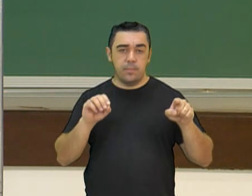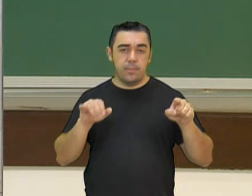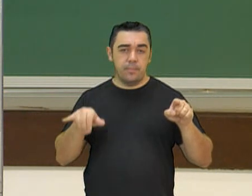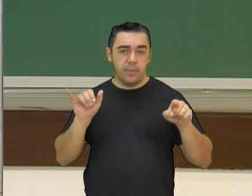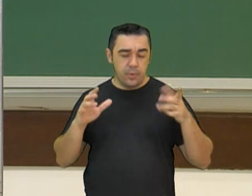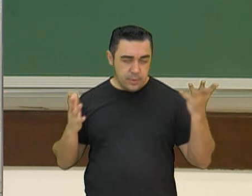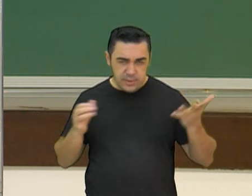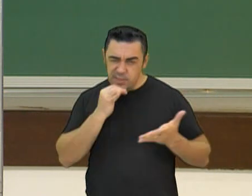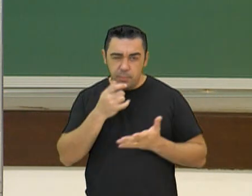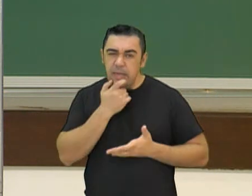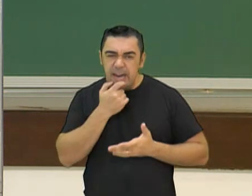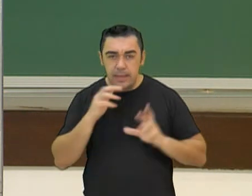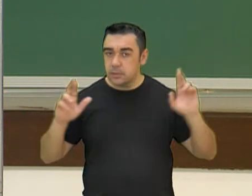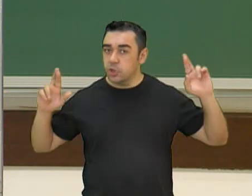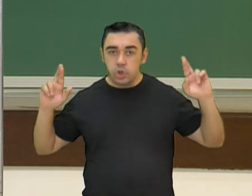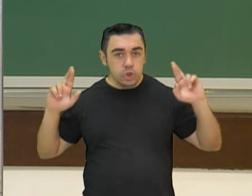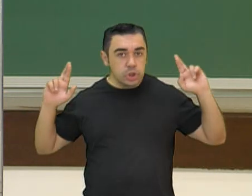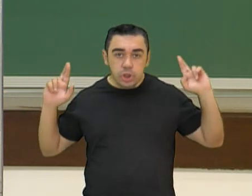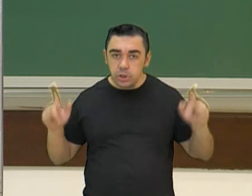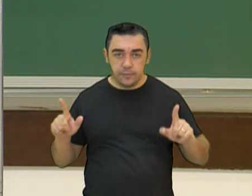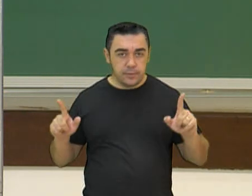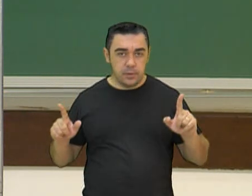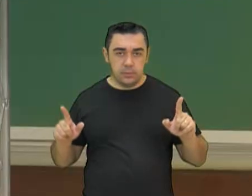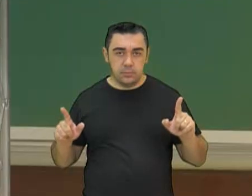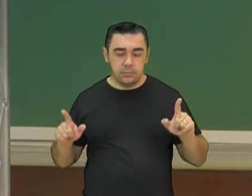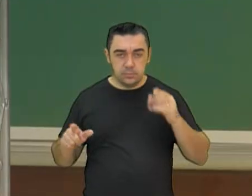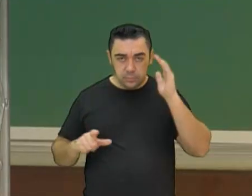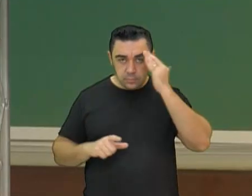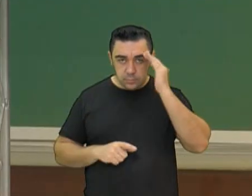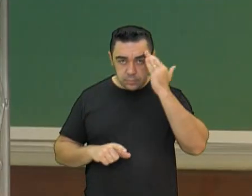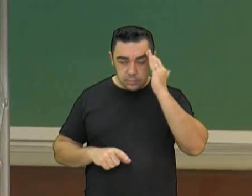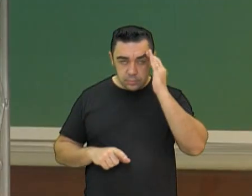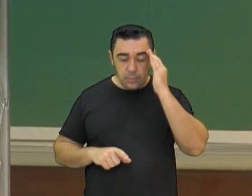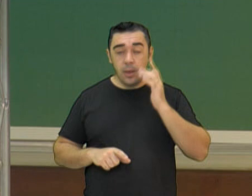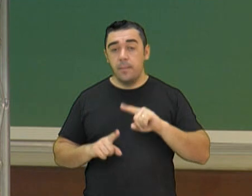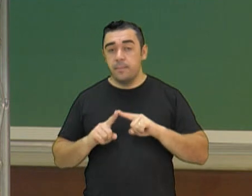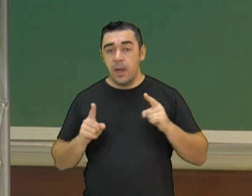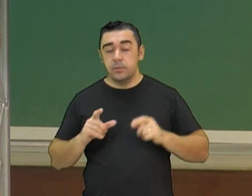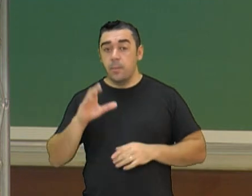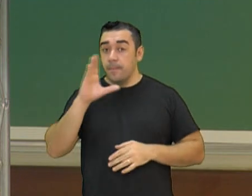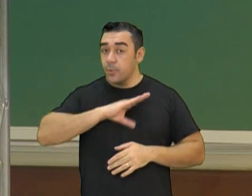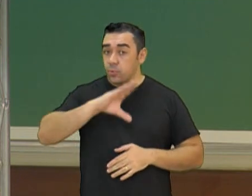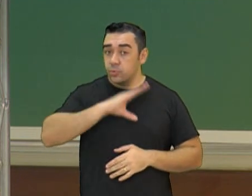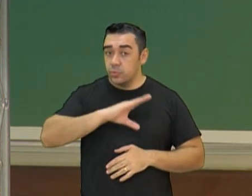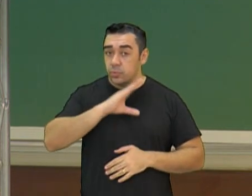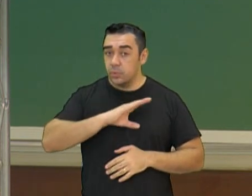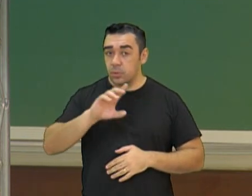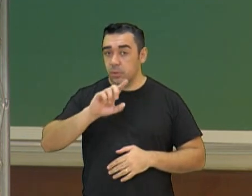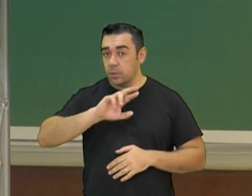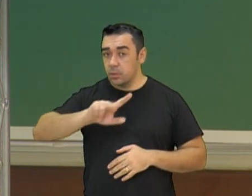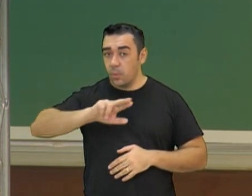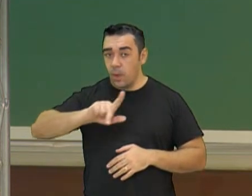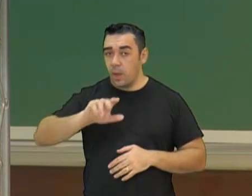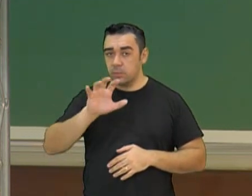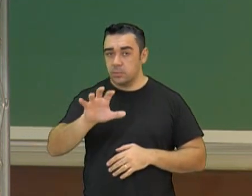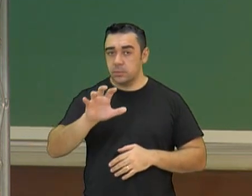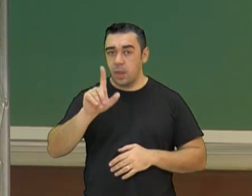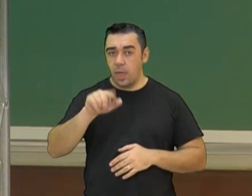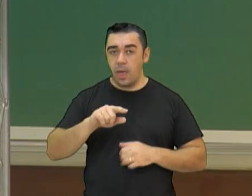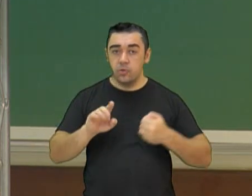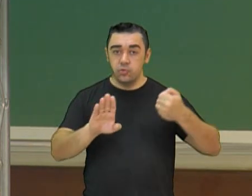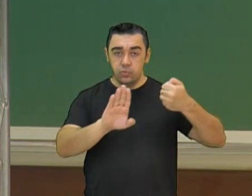para a palavra menino. Beautiful boy, o adjetivo vem antes do substantivo. Mas na ordem da língua portuguesa, de acordo com a nossa